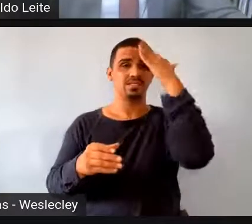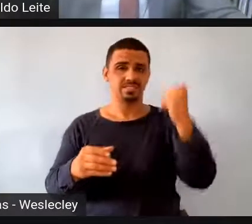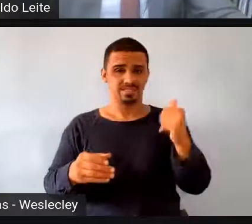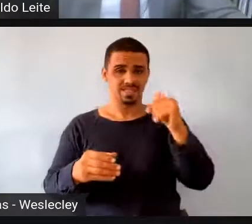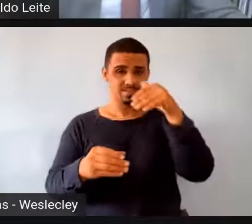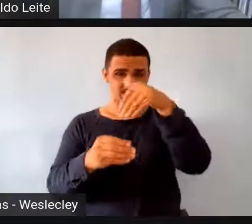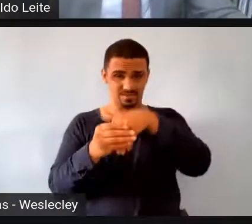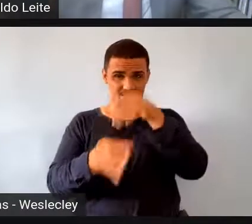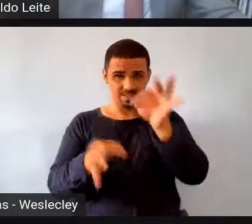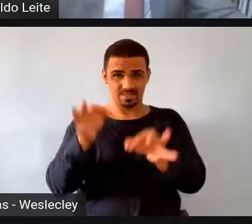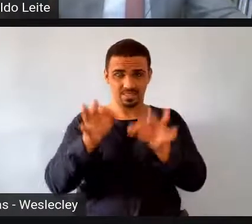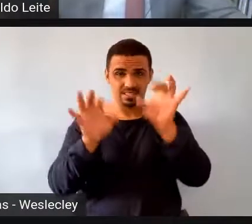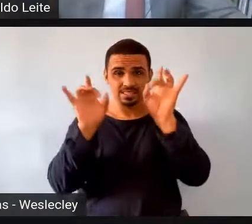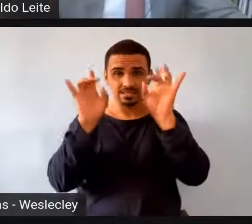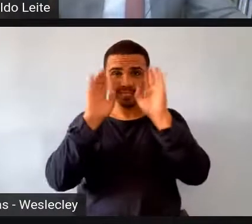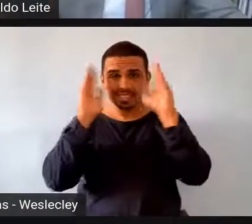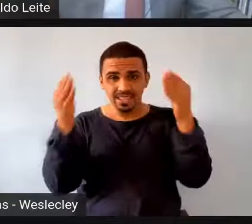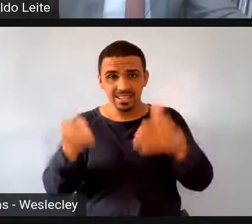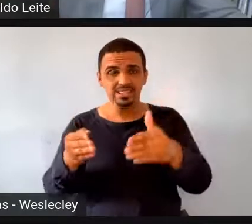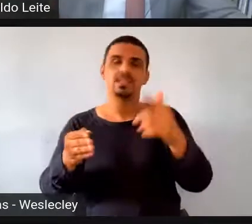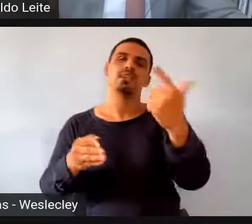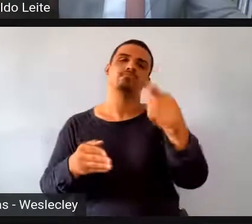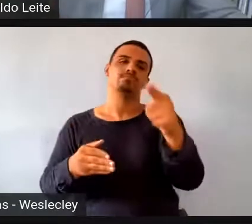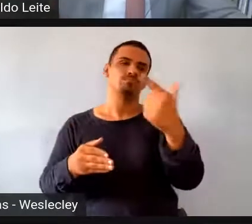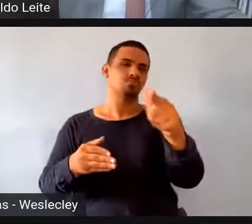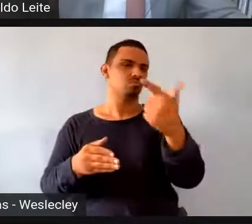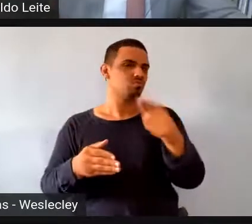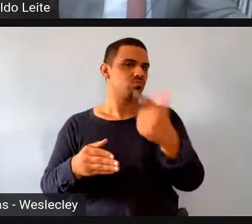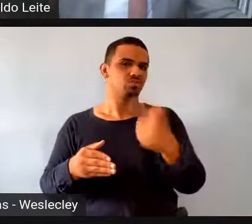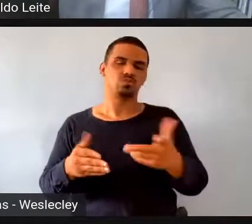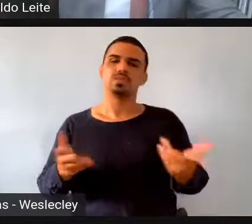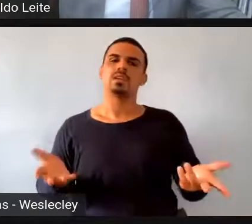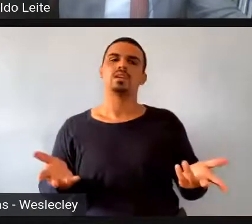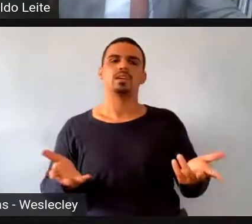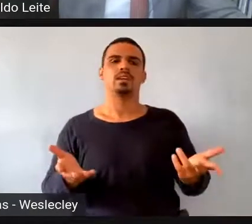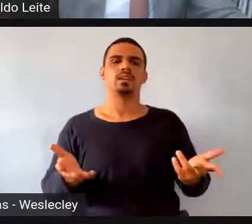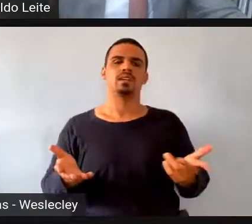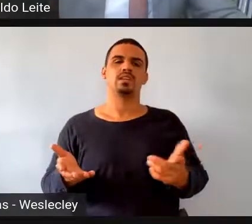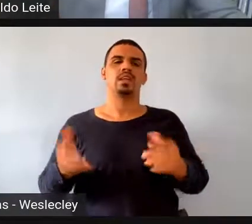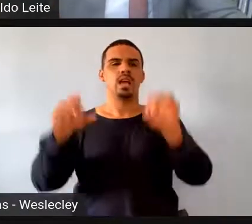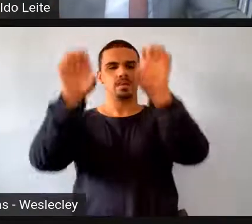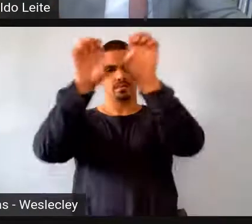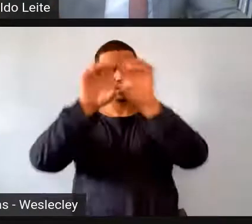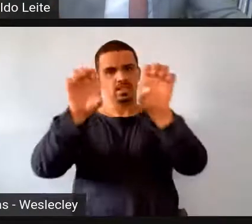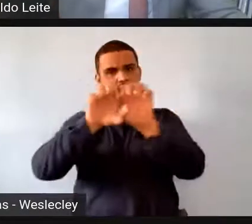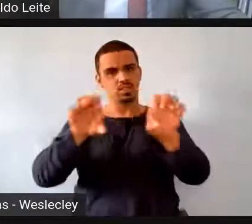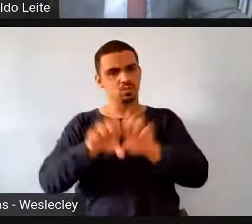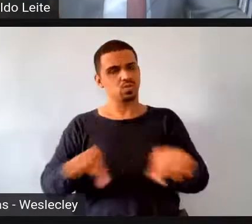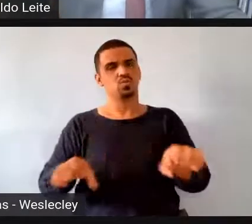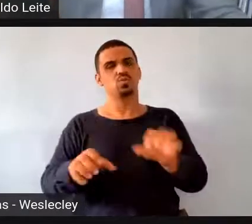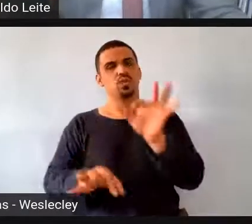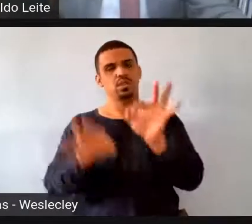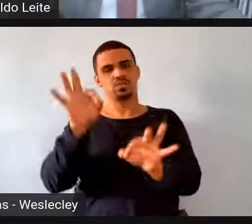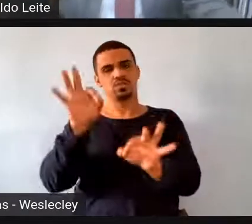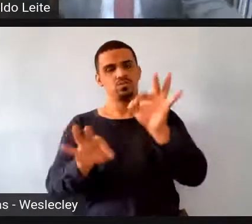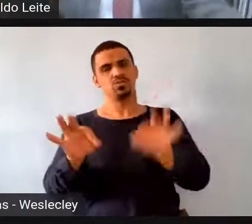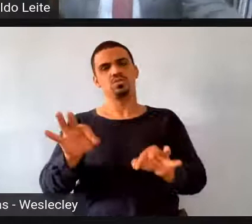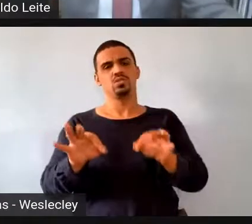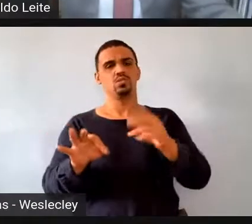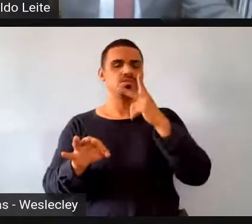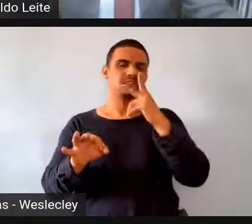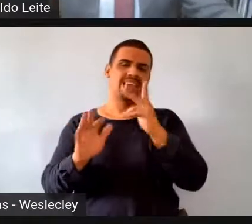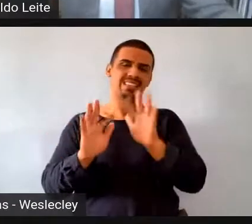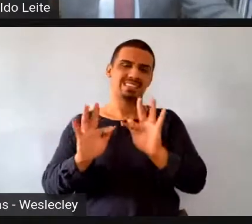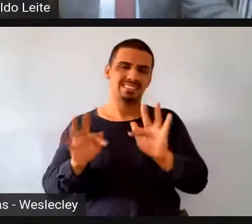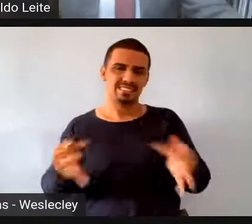justiça especializada, é uma justiça com uma estrutura que ela é muito precária